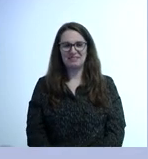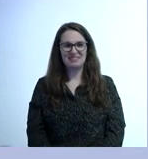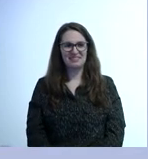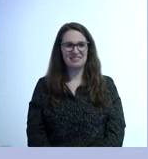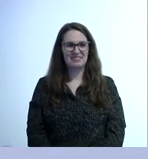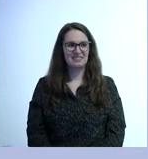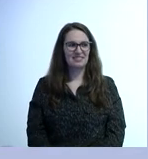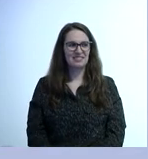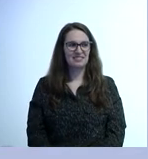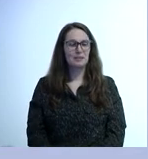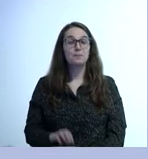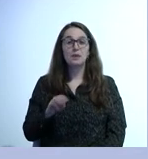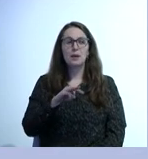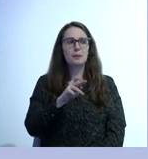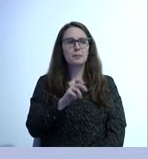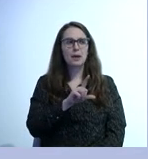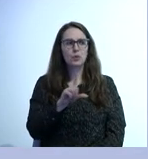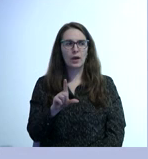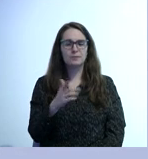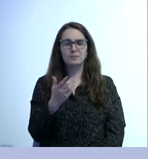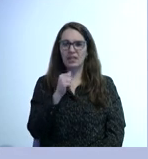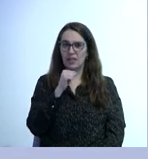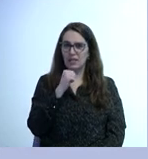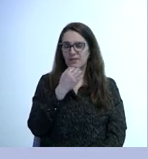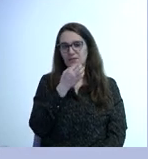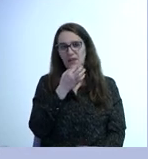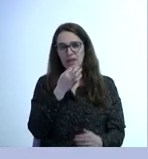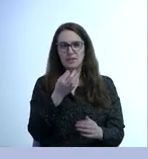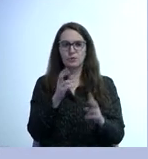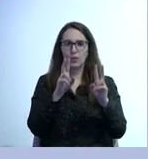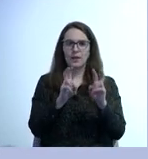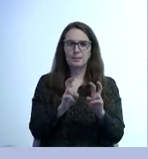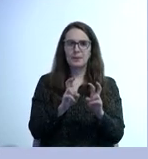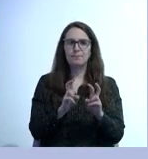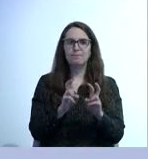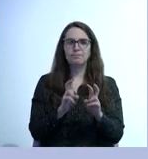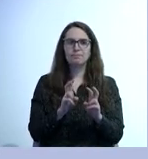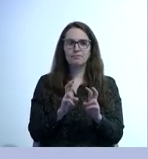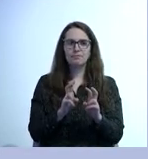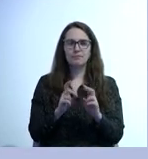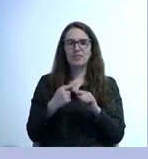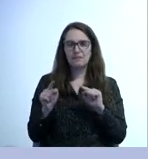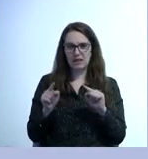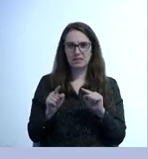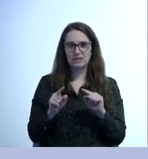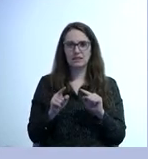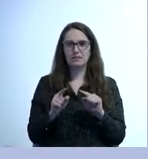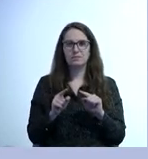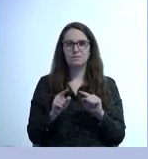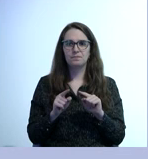Em relação ao Manel, de facto, o Manel costuma referir bastante a esta questão da diferença